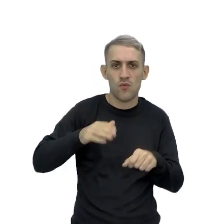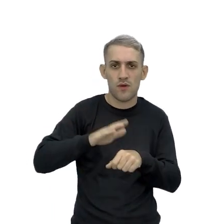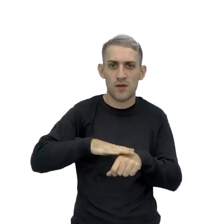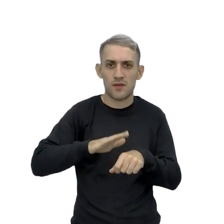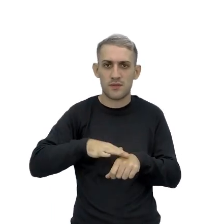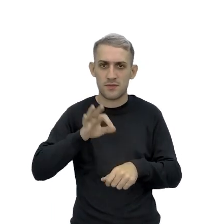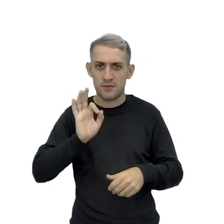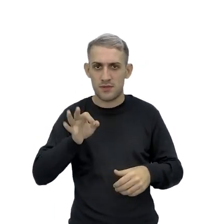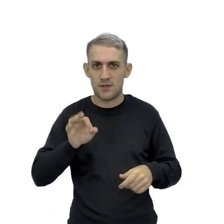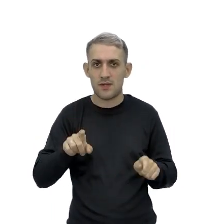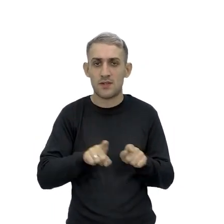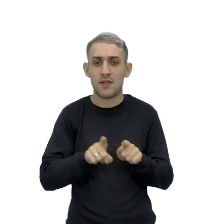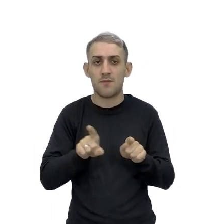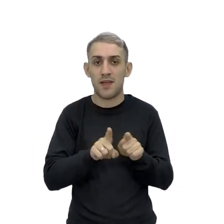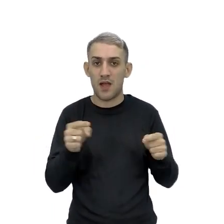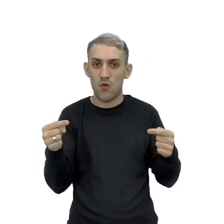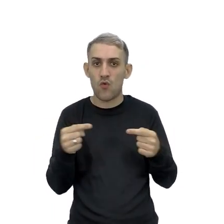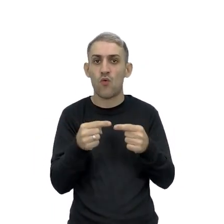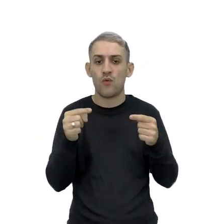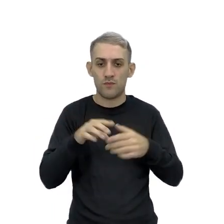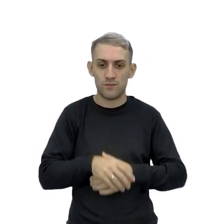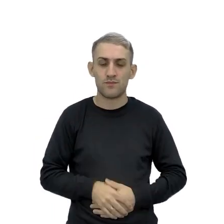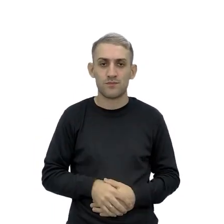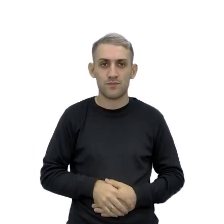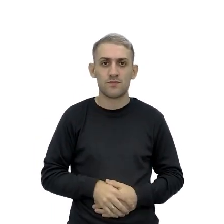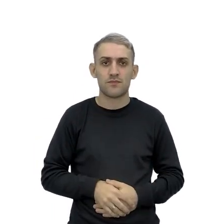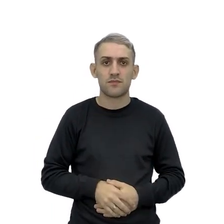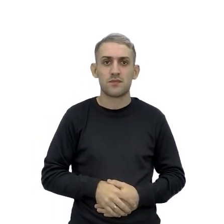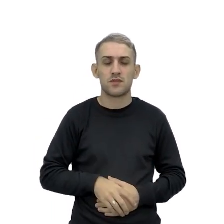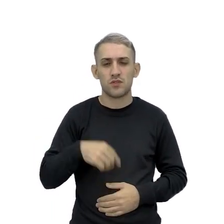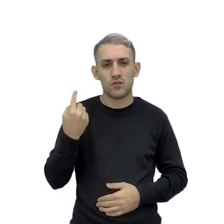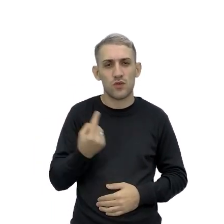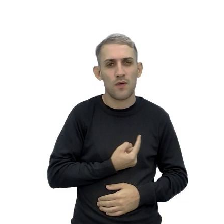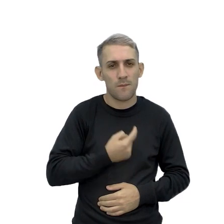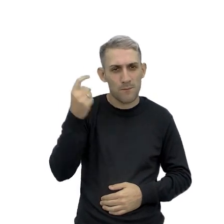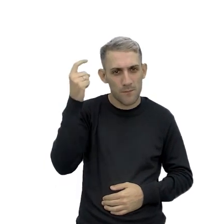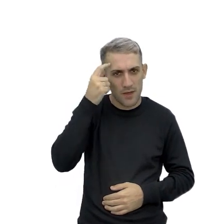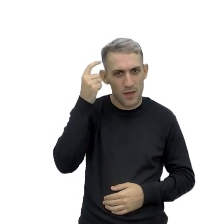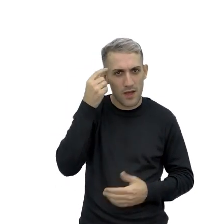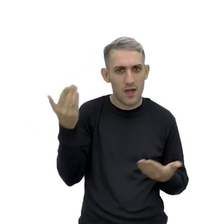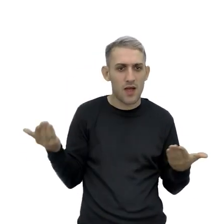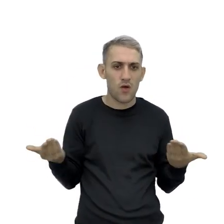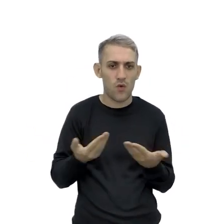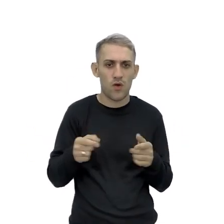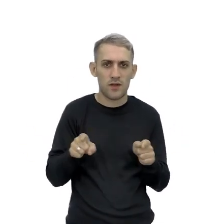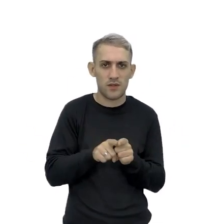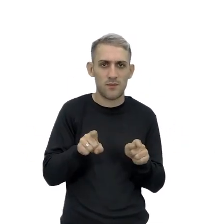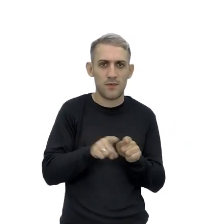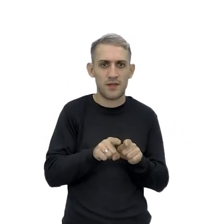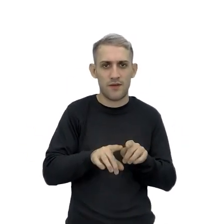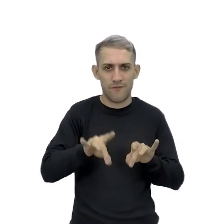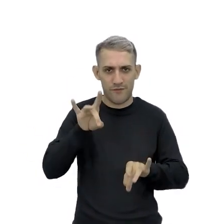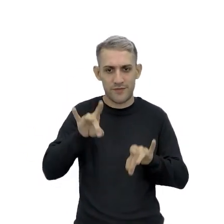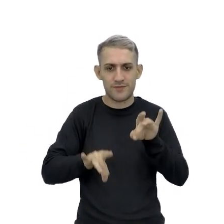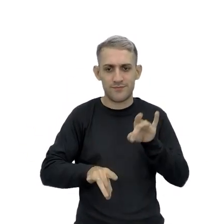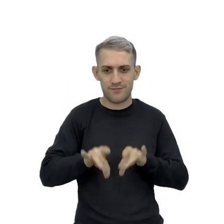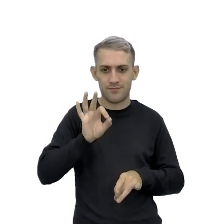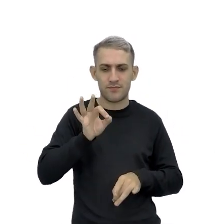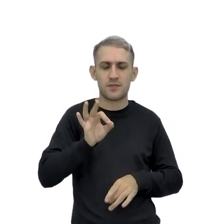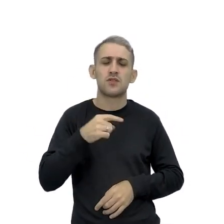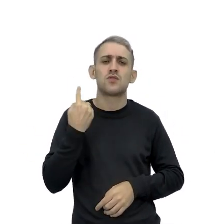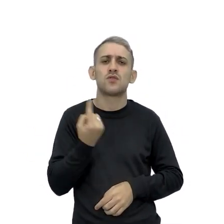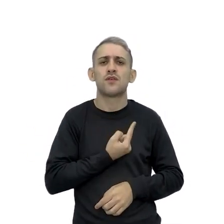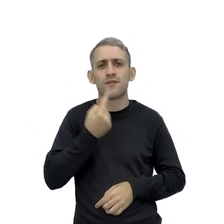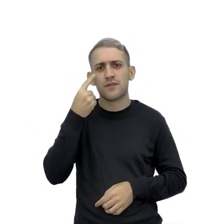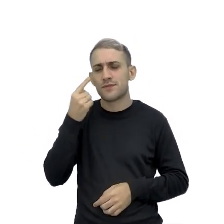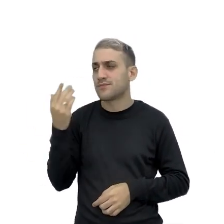disposição retangular e da combinatória, tá certo? E é o que nós vamos pensar, então, agora nessa oficina. Então, olhando